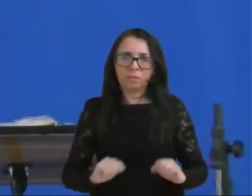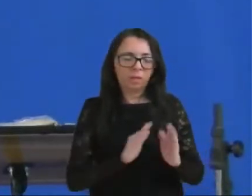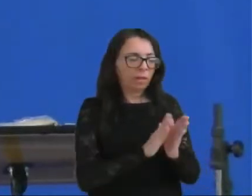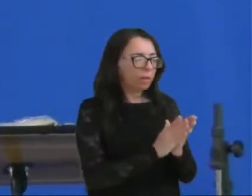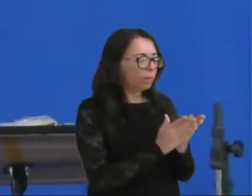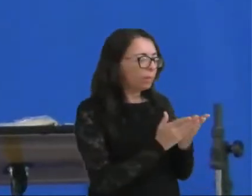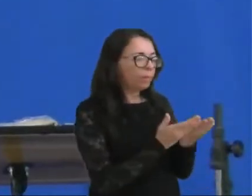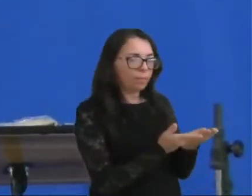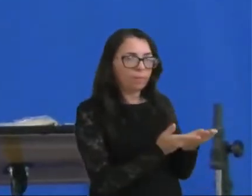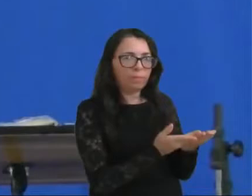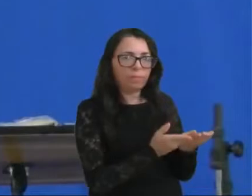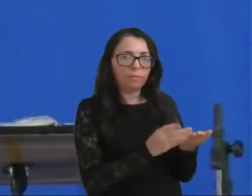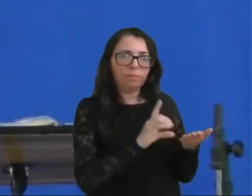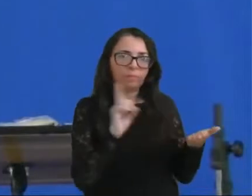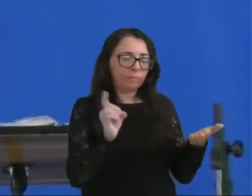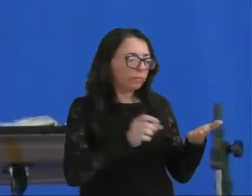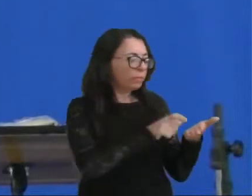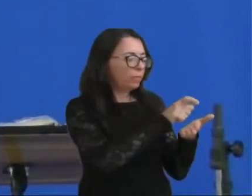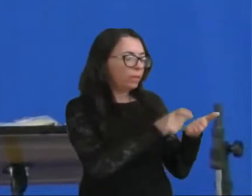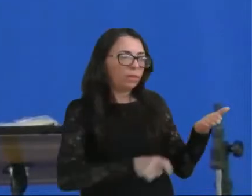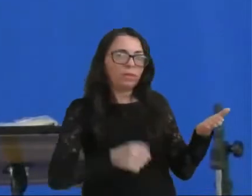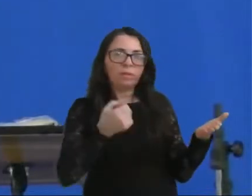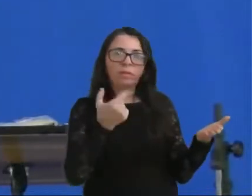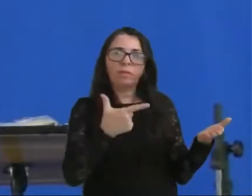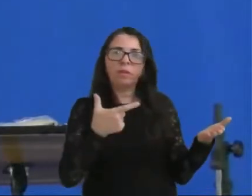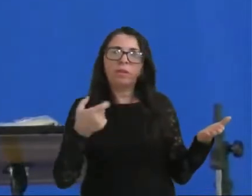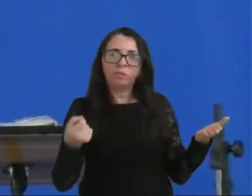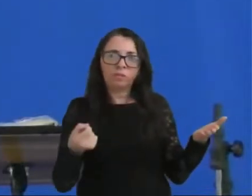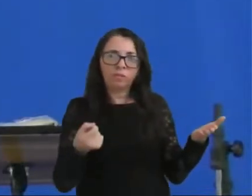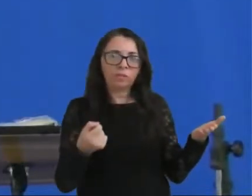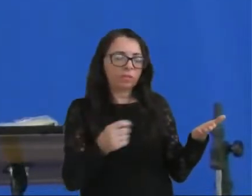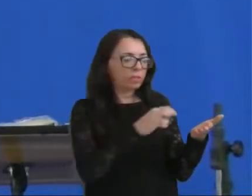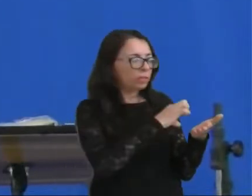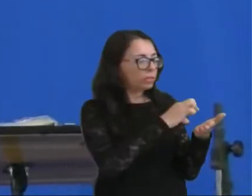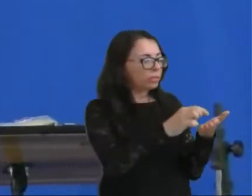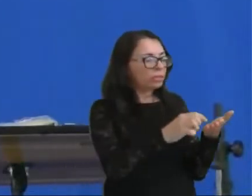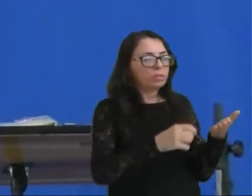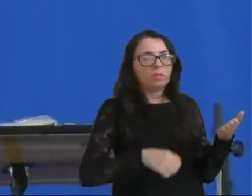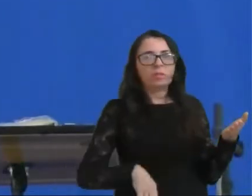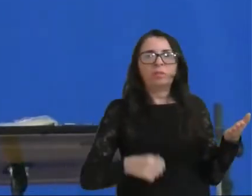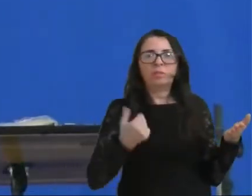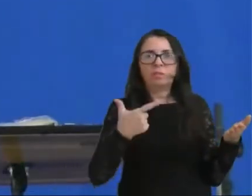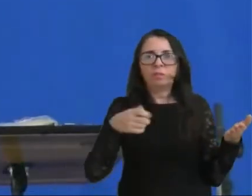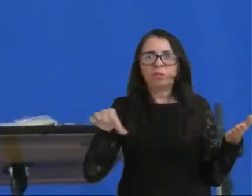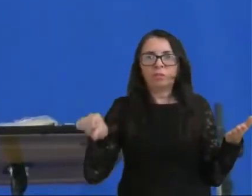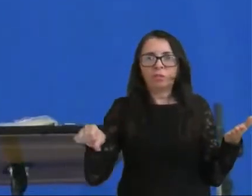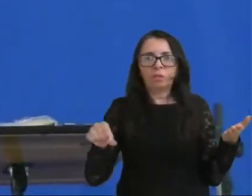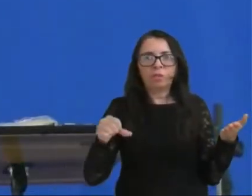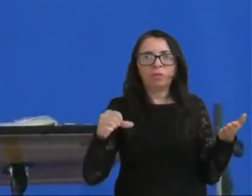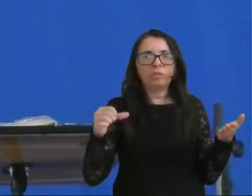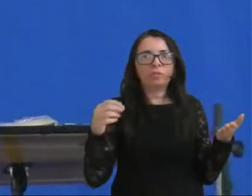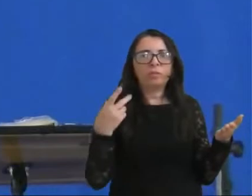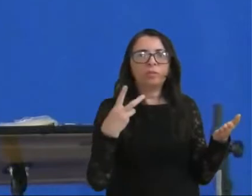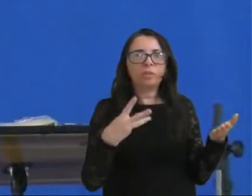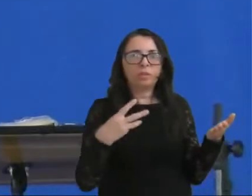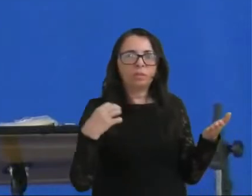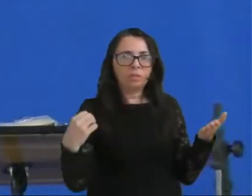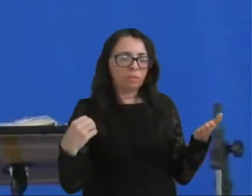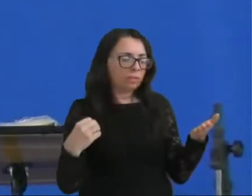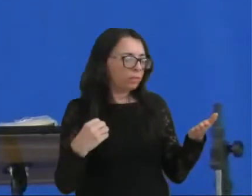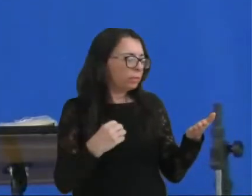Atos dos Apóstolos, capítulo 20, verso do 29 ao 30. Diz assim, sei que depois da